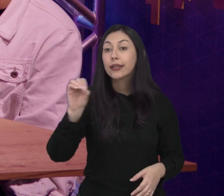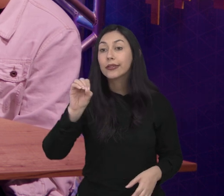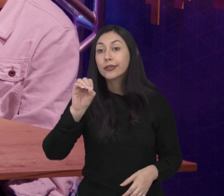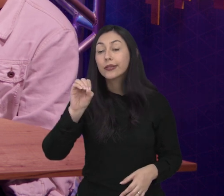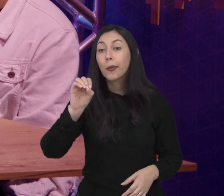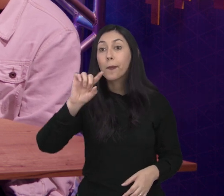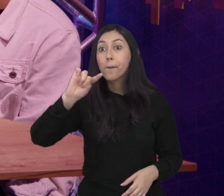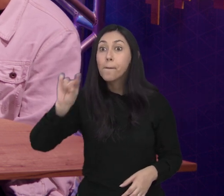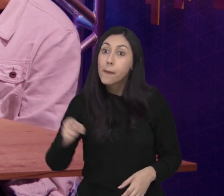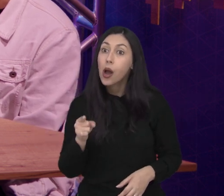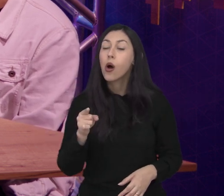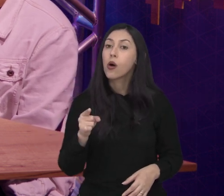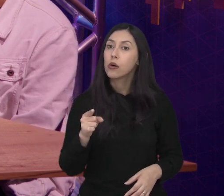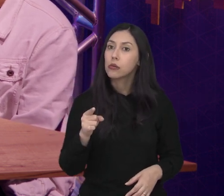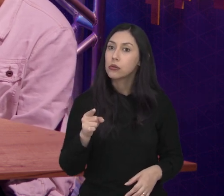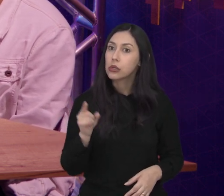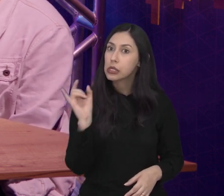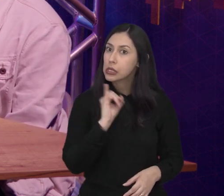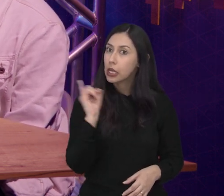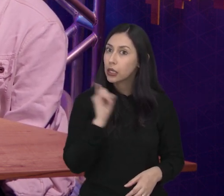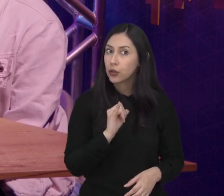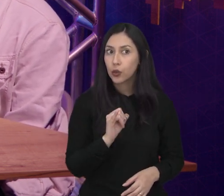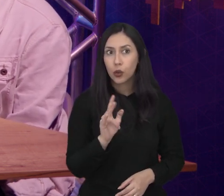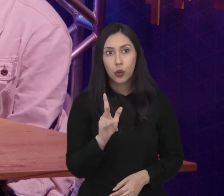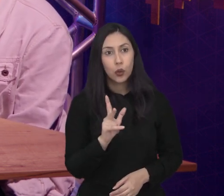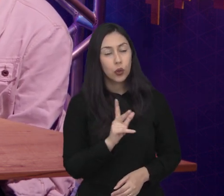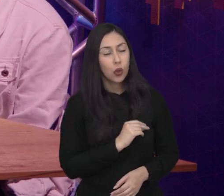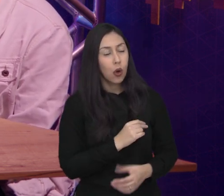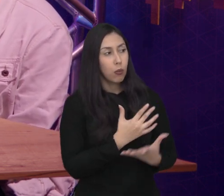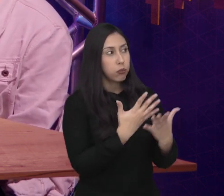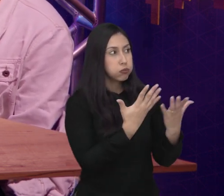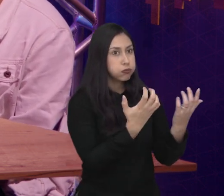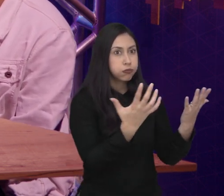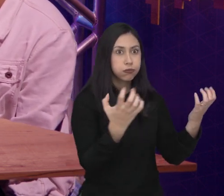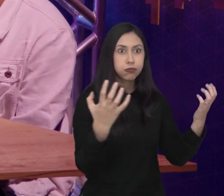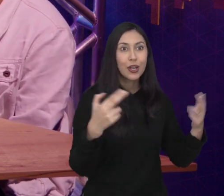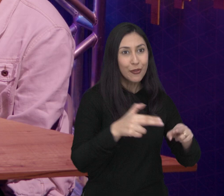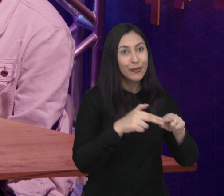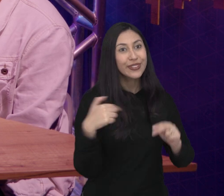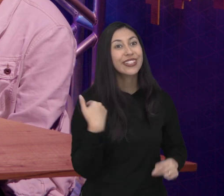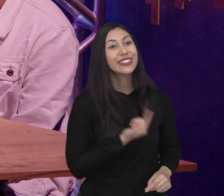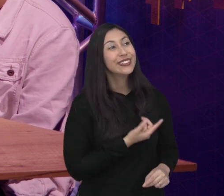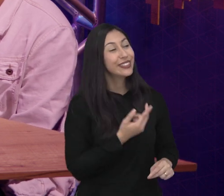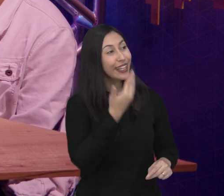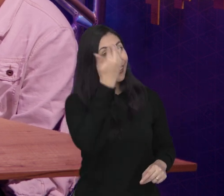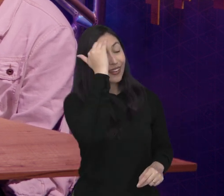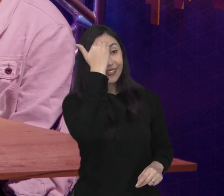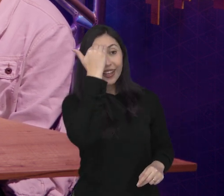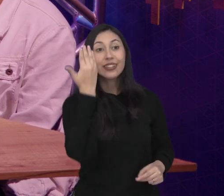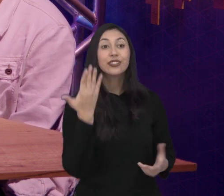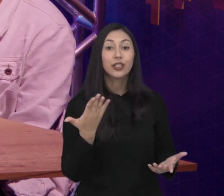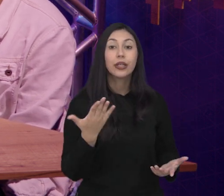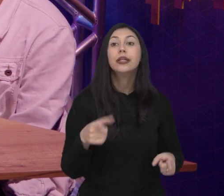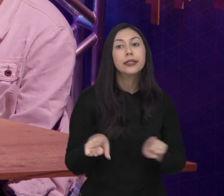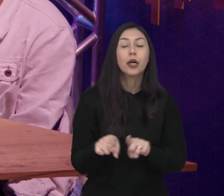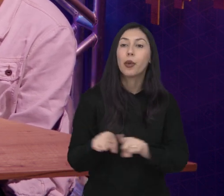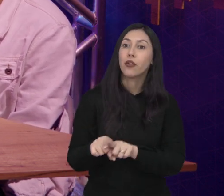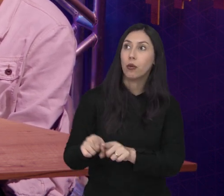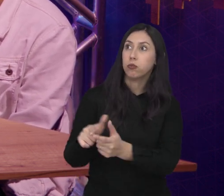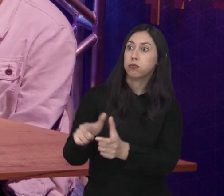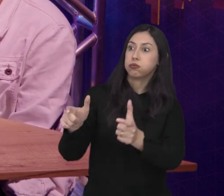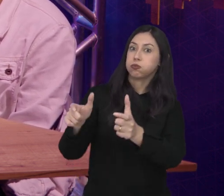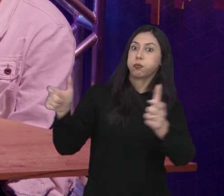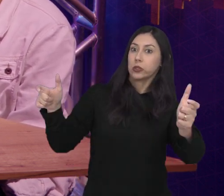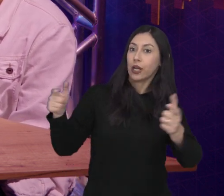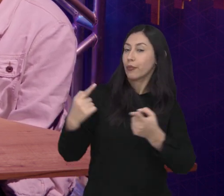mil de italianos aqui no Brasil. Nossa, realmente é muita coisa. Agora a gente entende porque tanta gente é descendente de E aí italiano. você vai